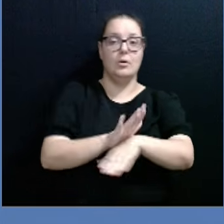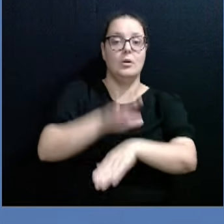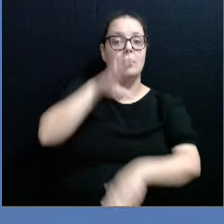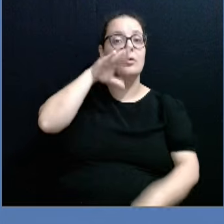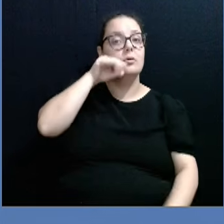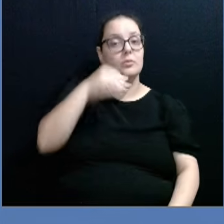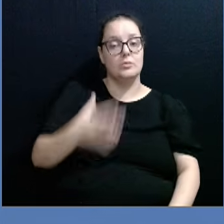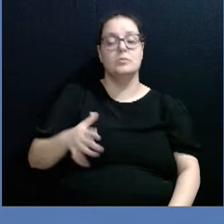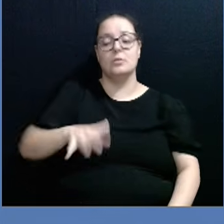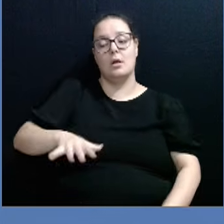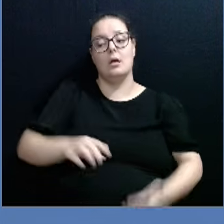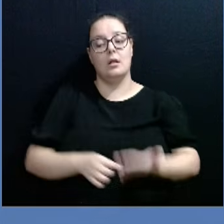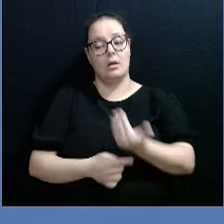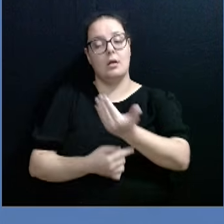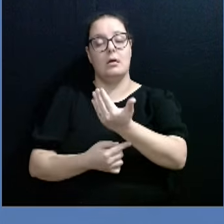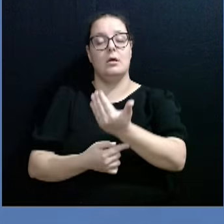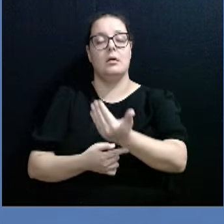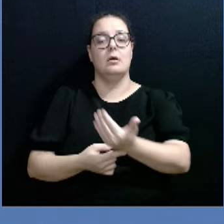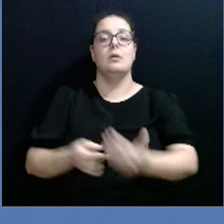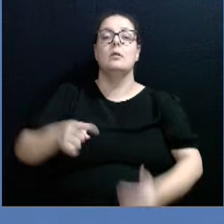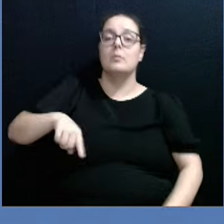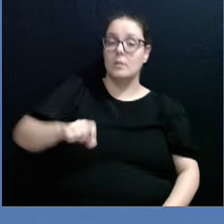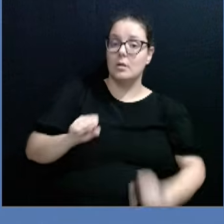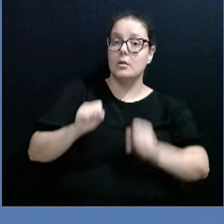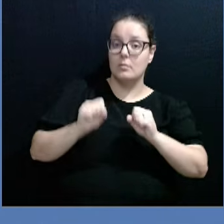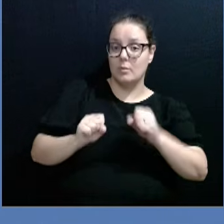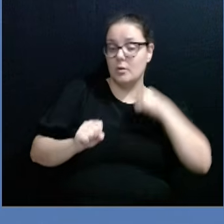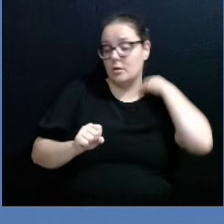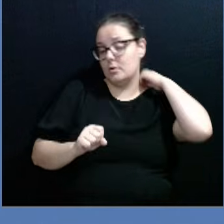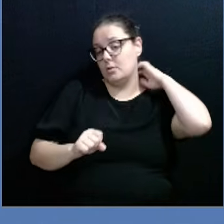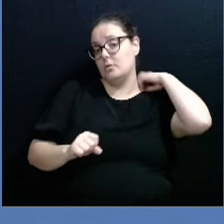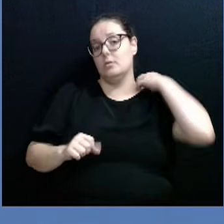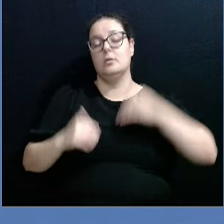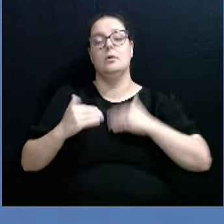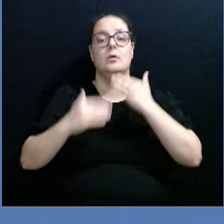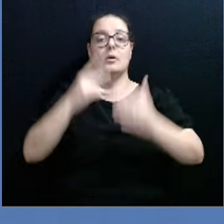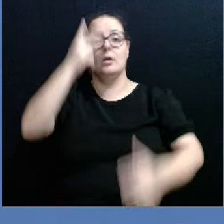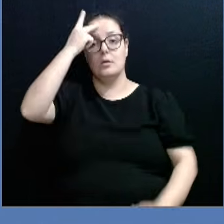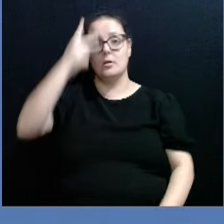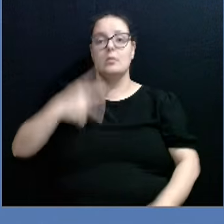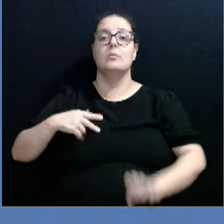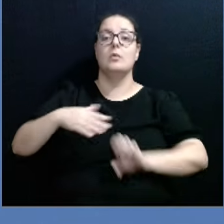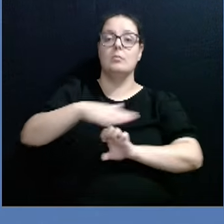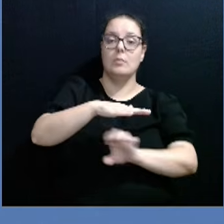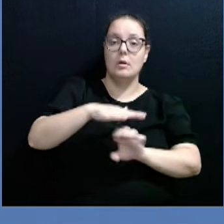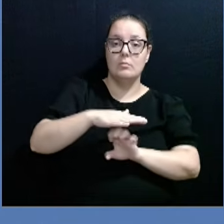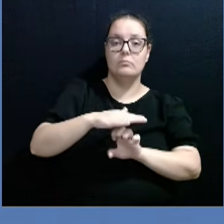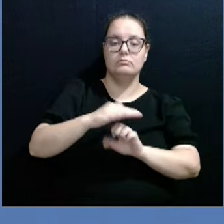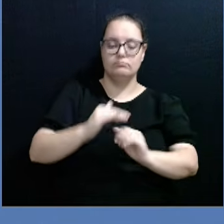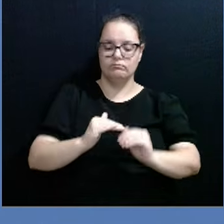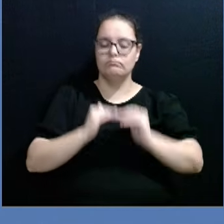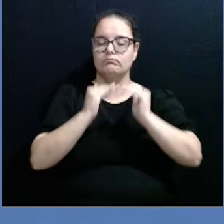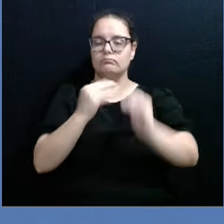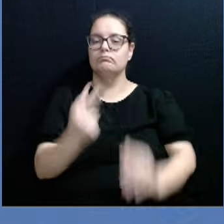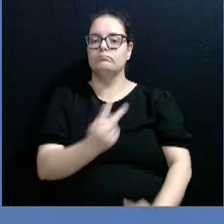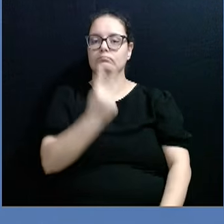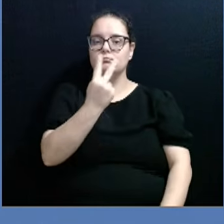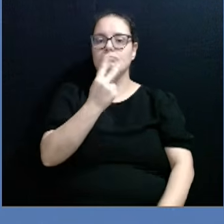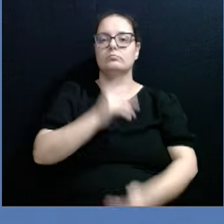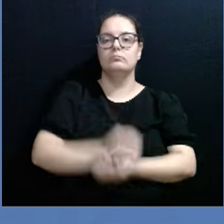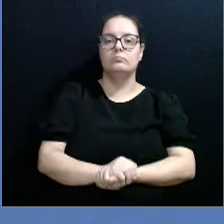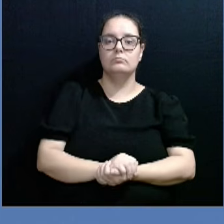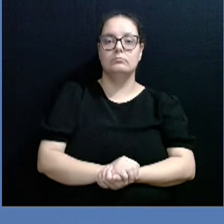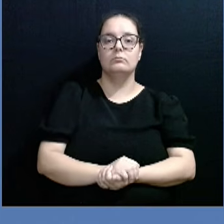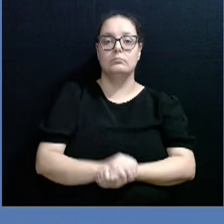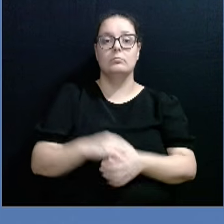tecnológico, para que eles possam construir as suas próprias empresas altamente valorizadas. Levine oferece